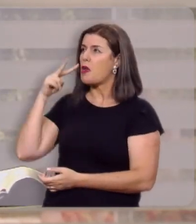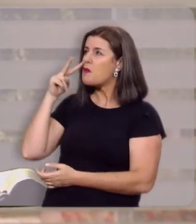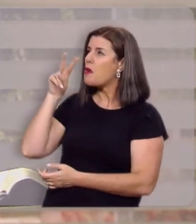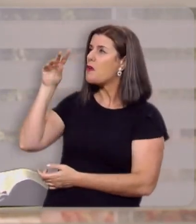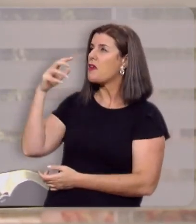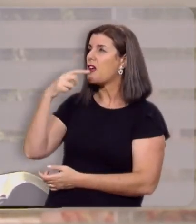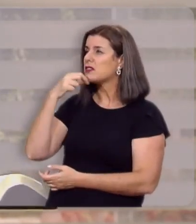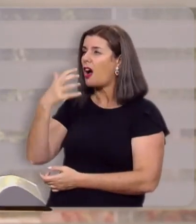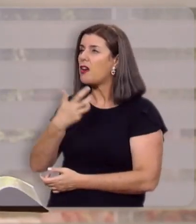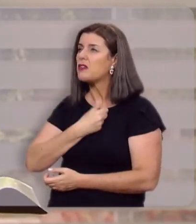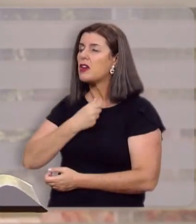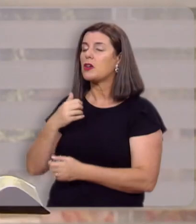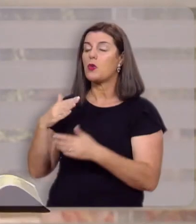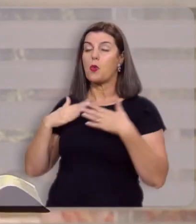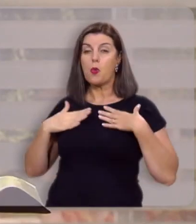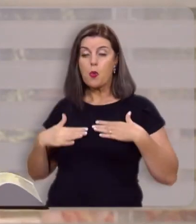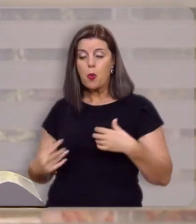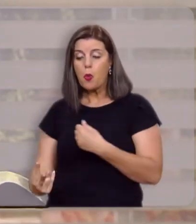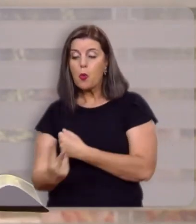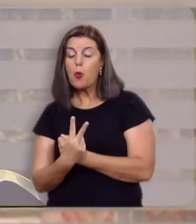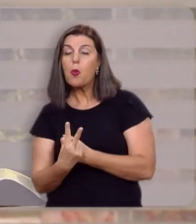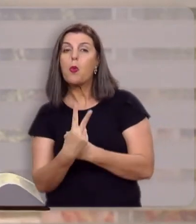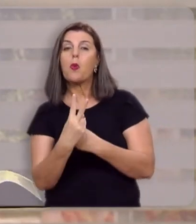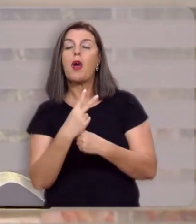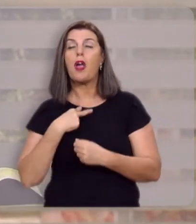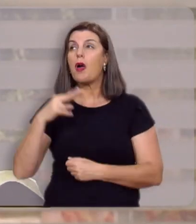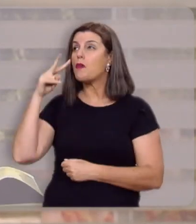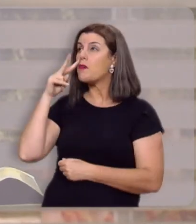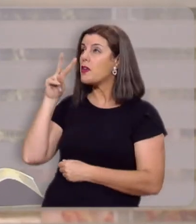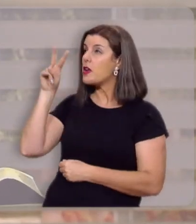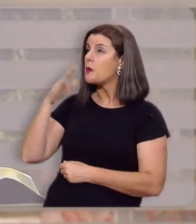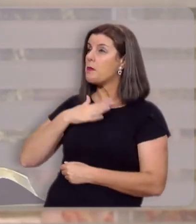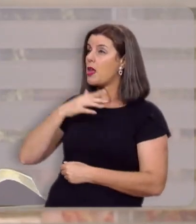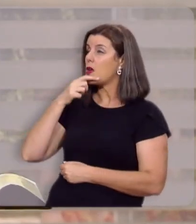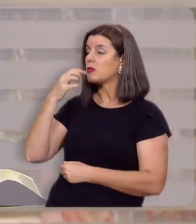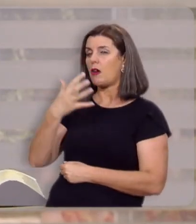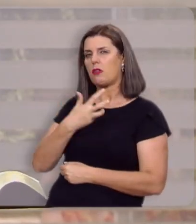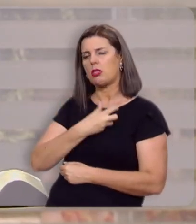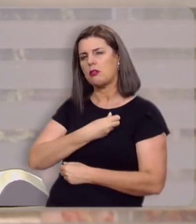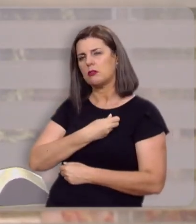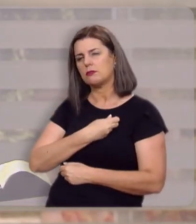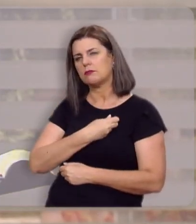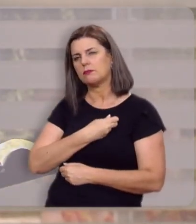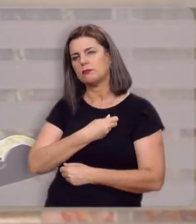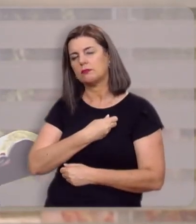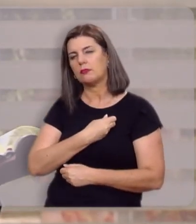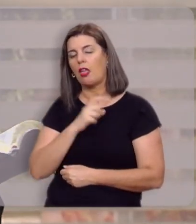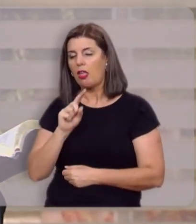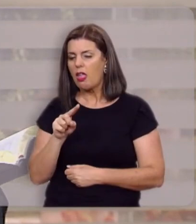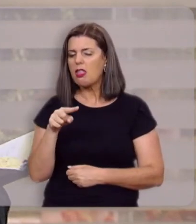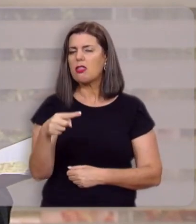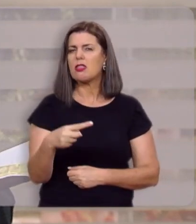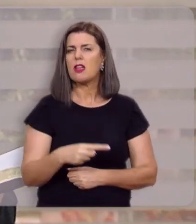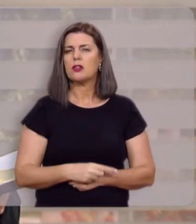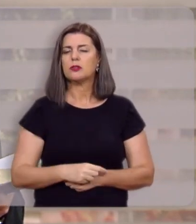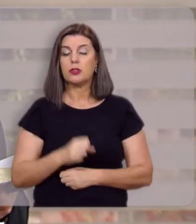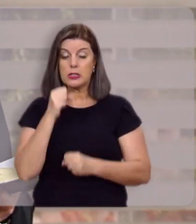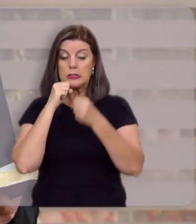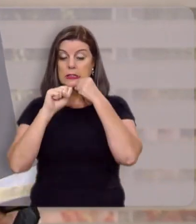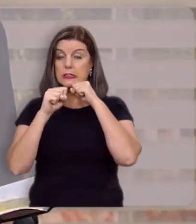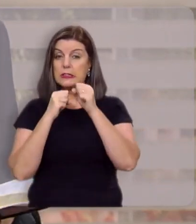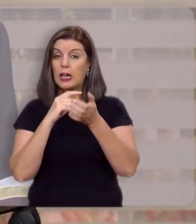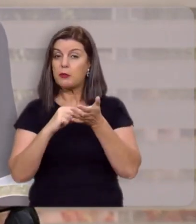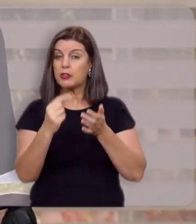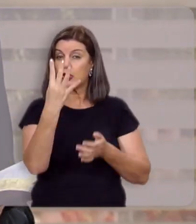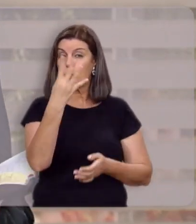verei o meu Redentor, revestido o meu corpo, eu verei o meu Redentor. Então, o salmista